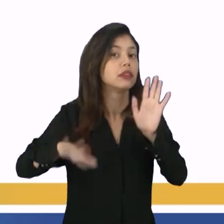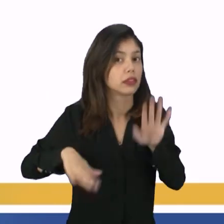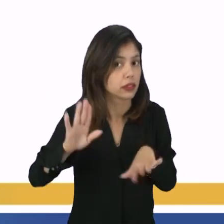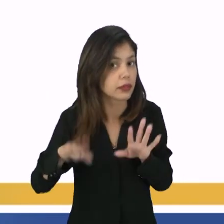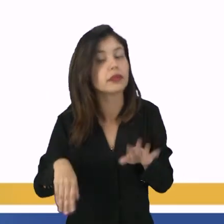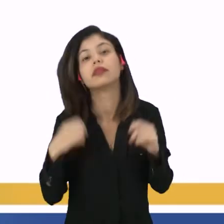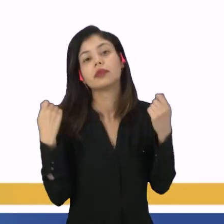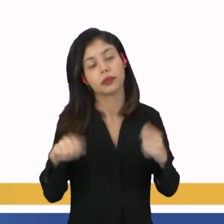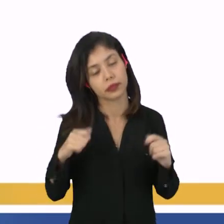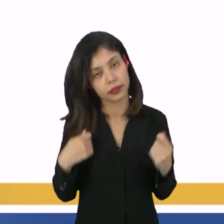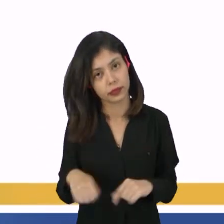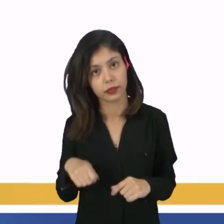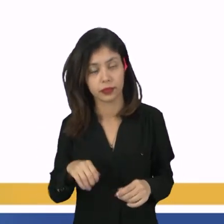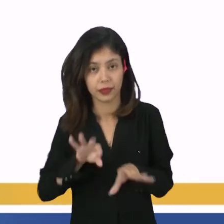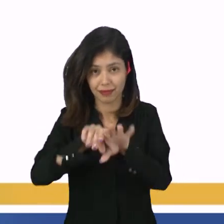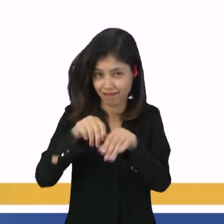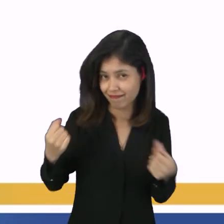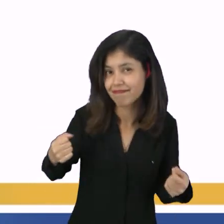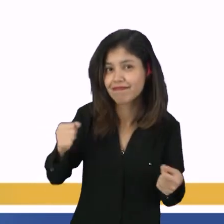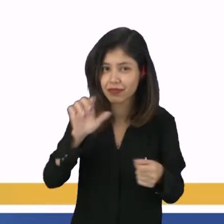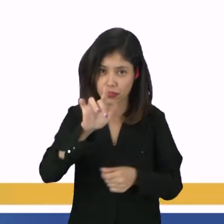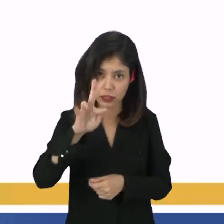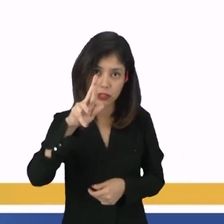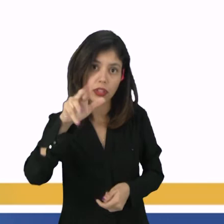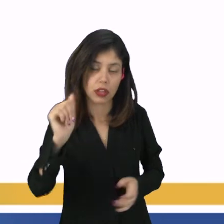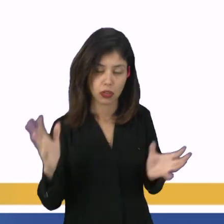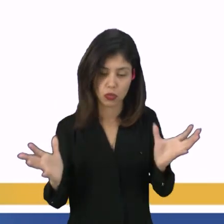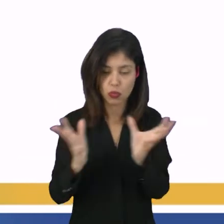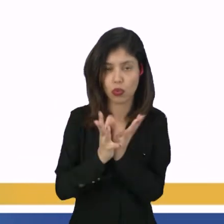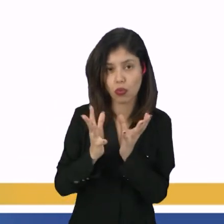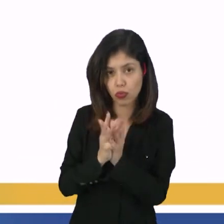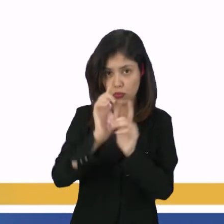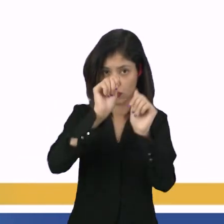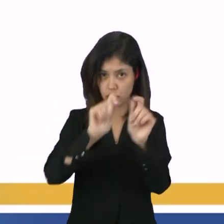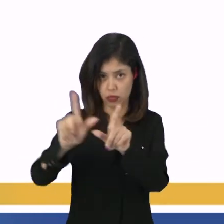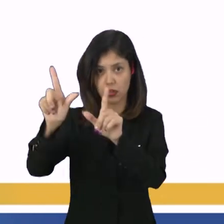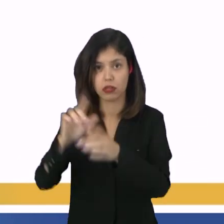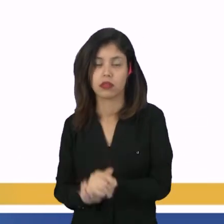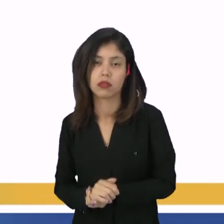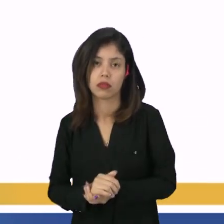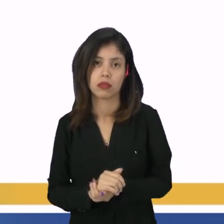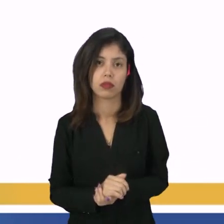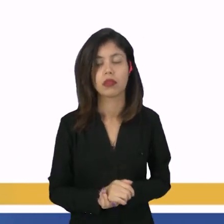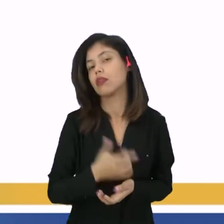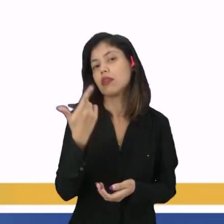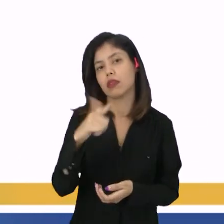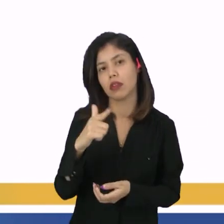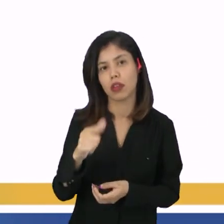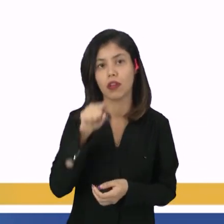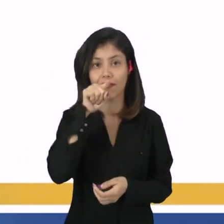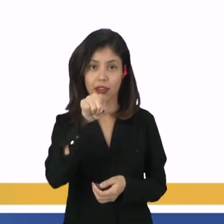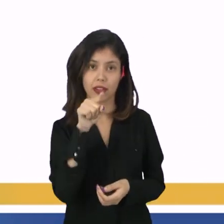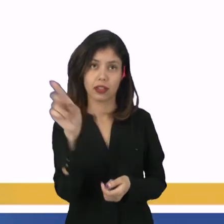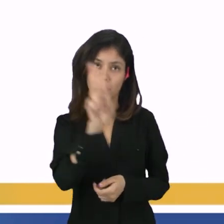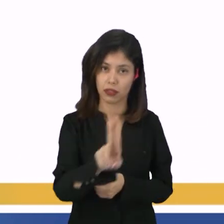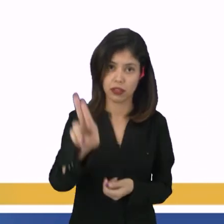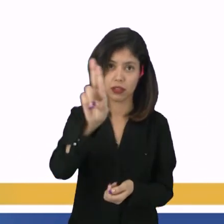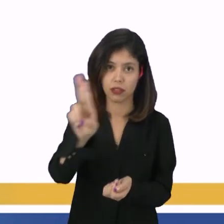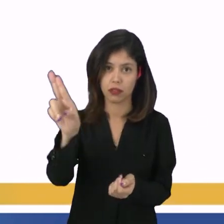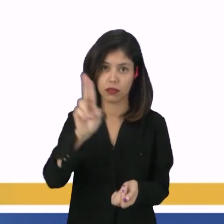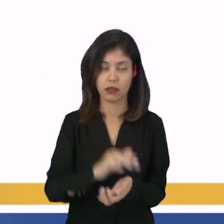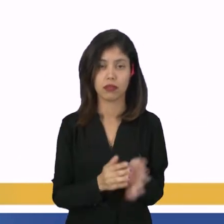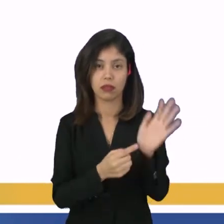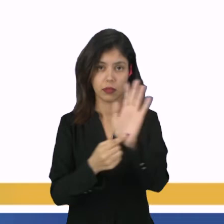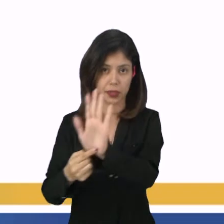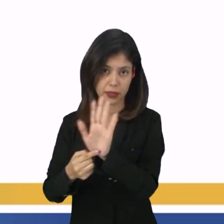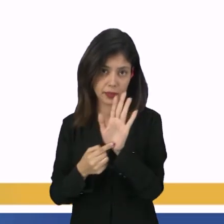sempre isso resulta numa quebra de estilo do conjunto de slides, quando são incompatíveis com o estilo que você está utilizando na